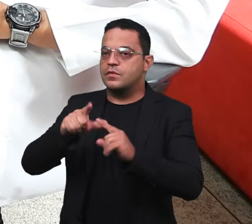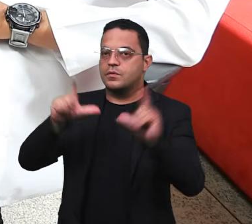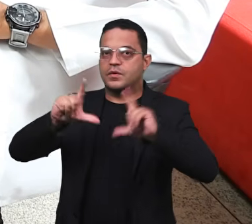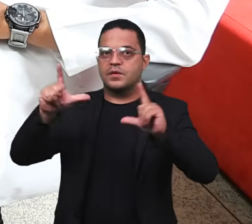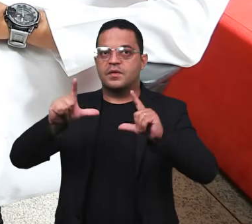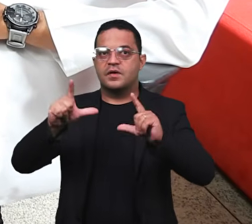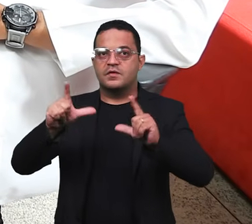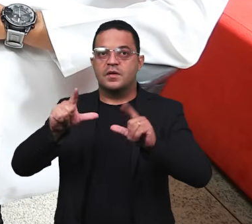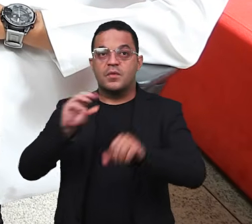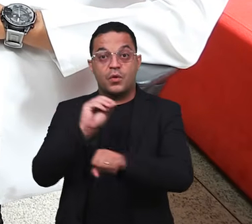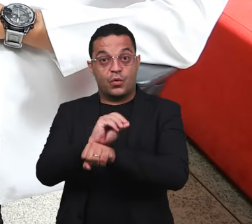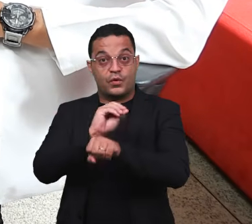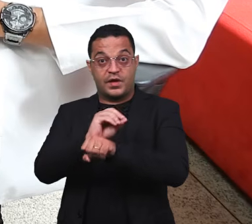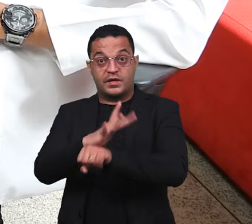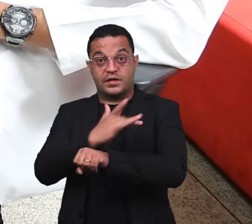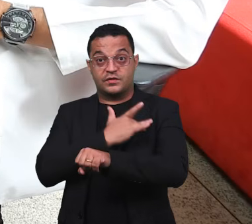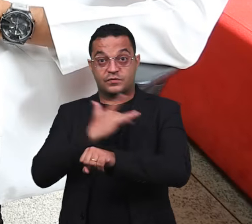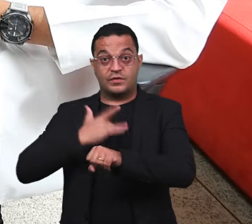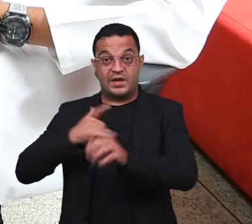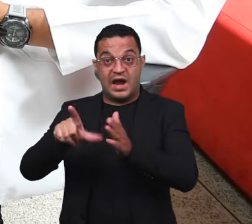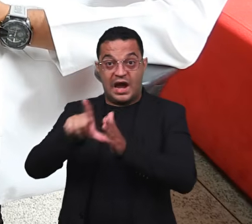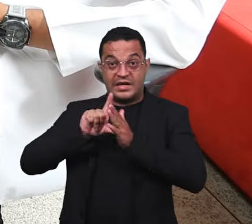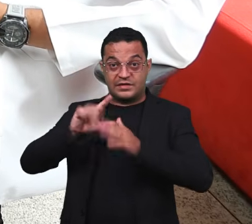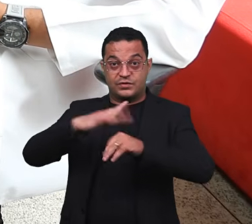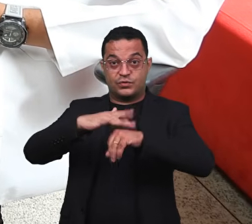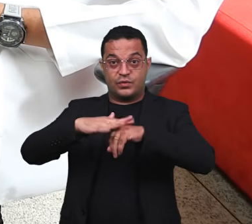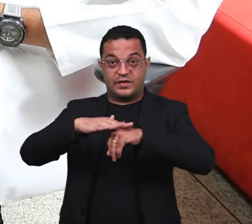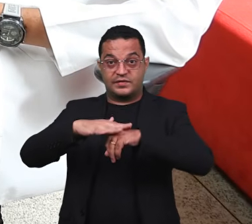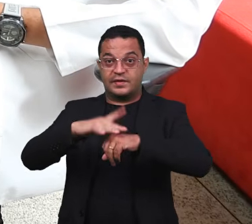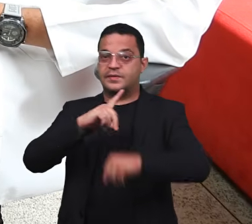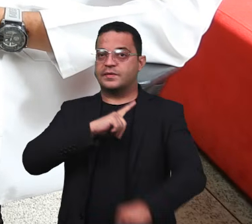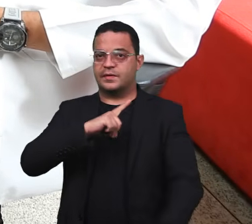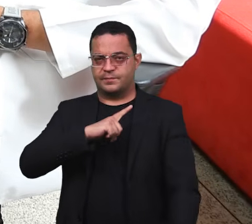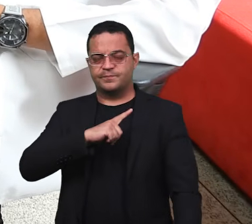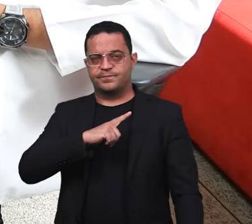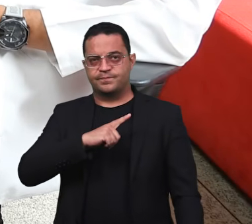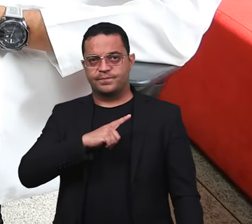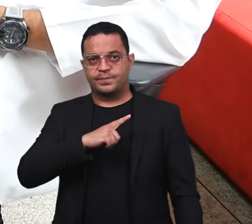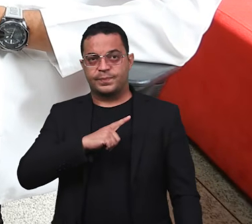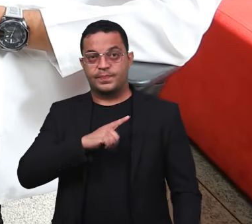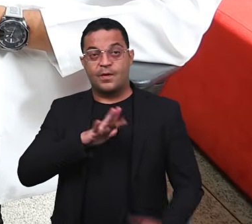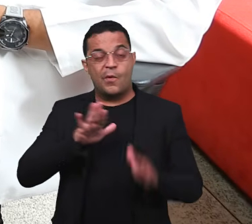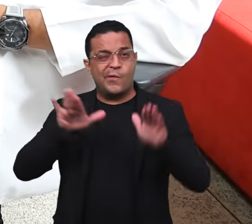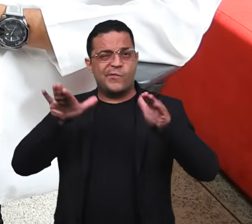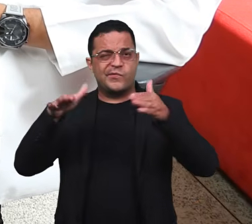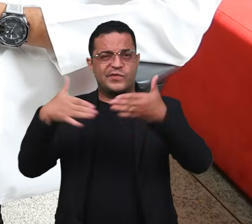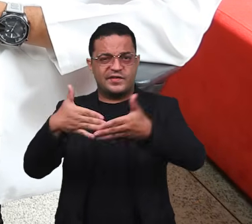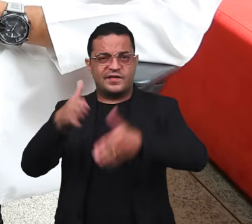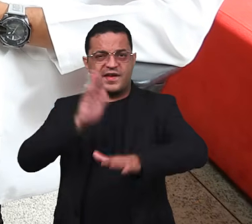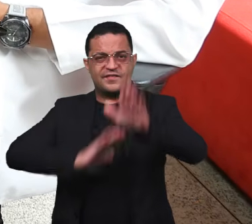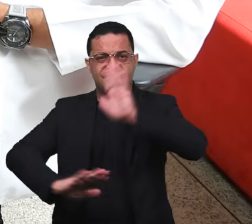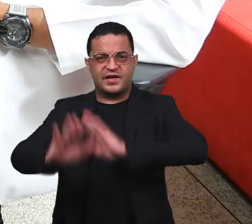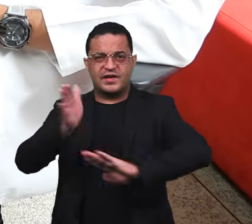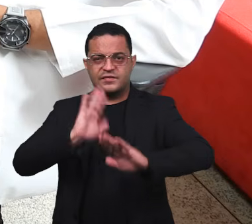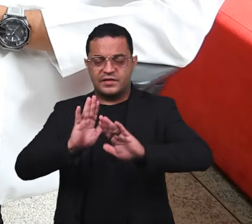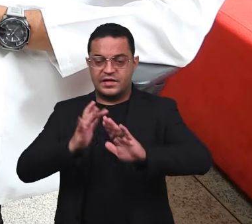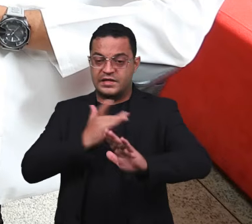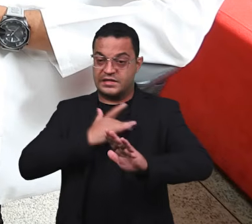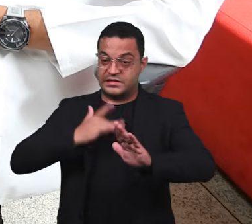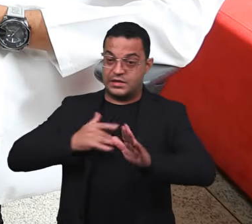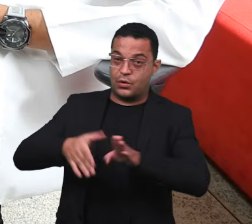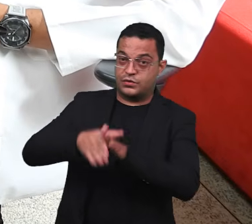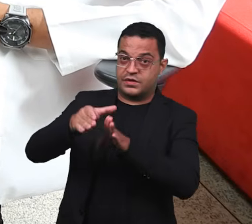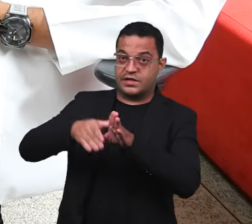né? Preservar a saúde antes da doença, né? Sempre focando em prevenção, em promoção de